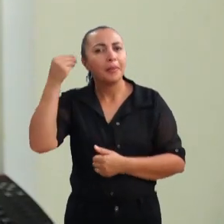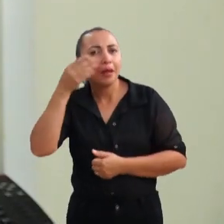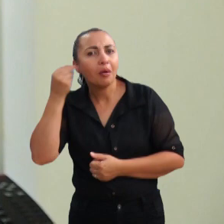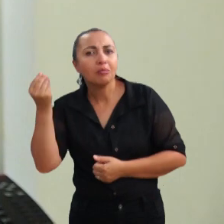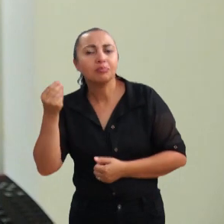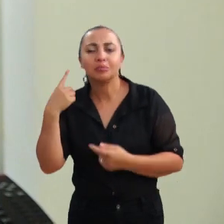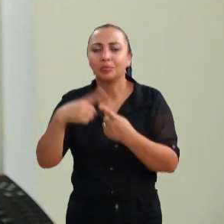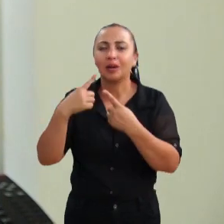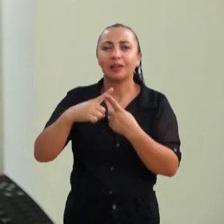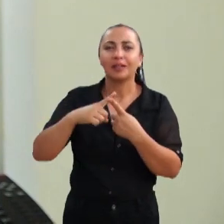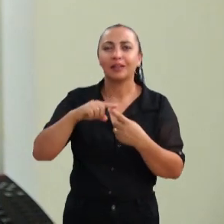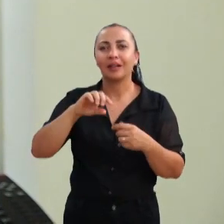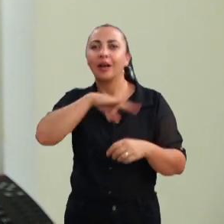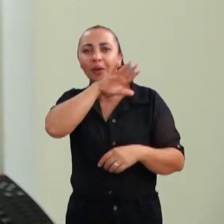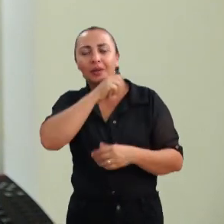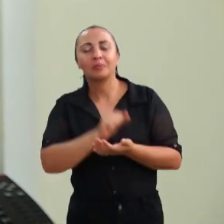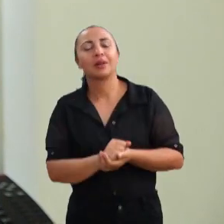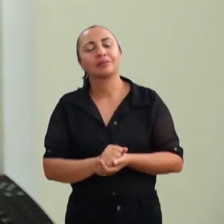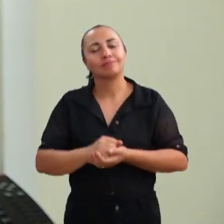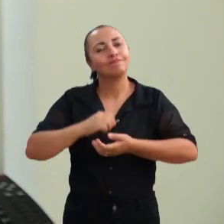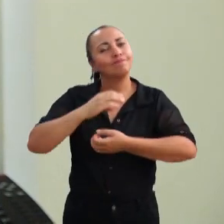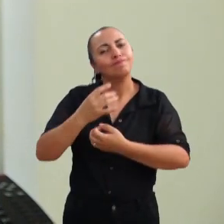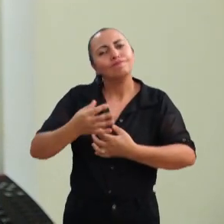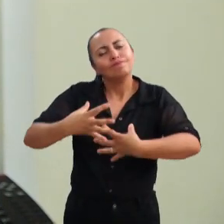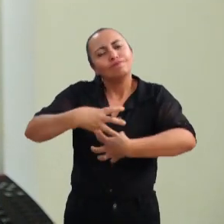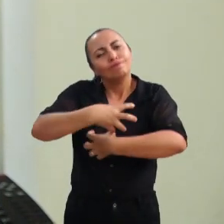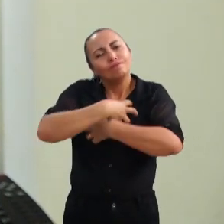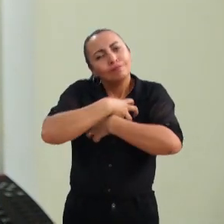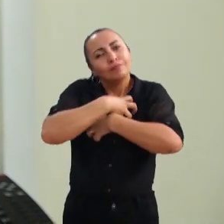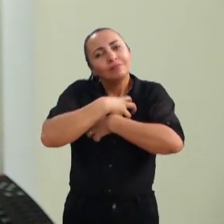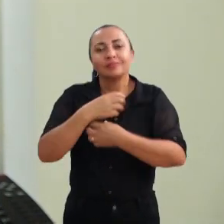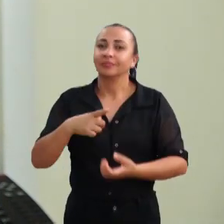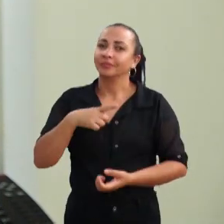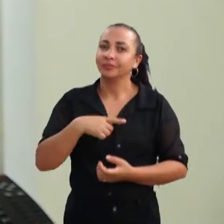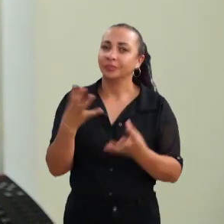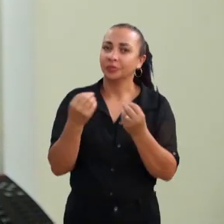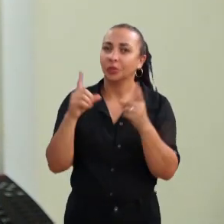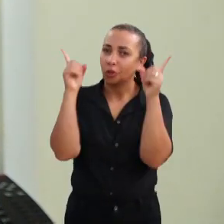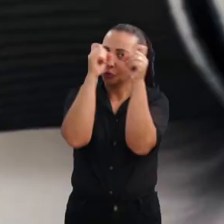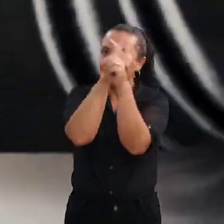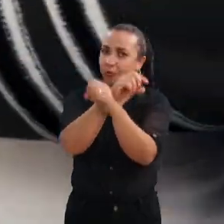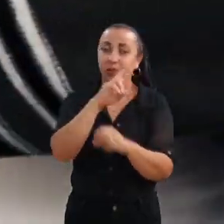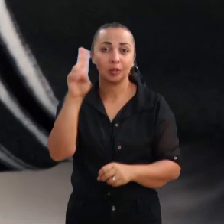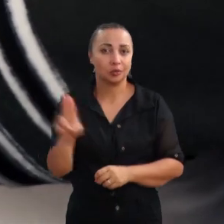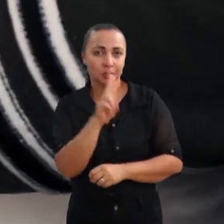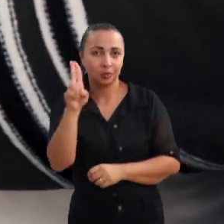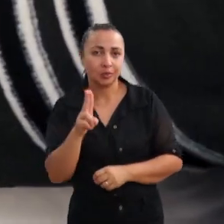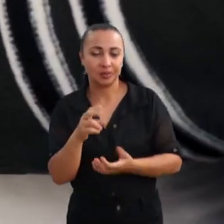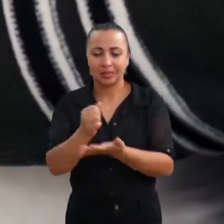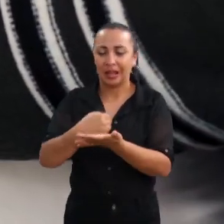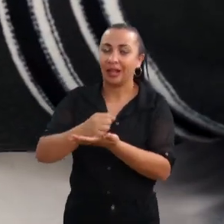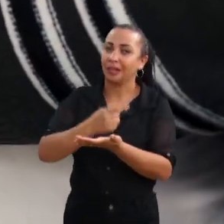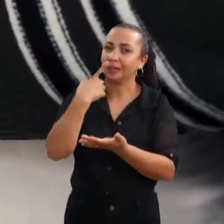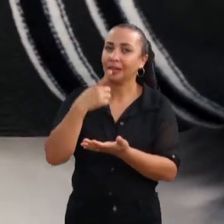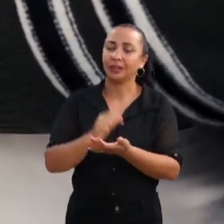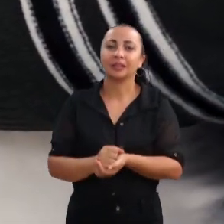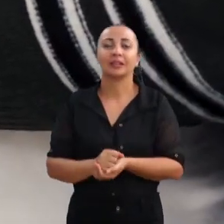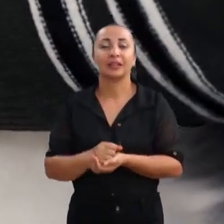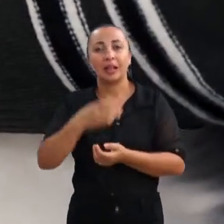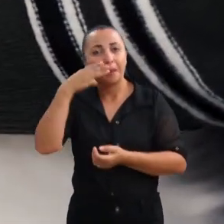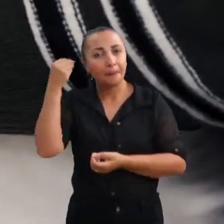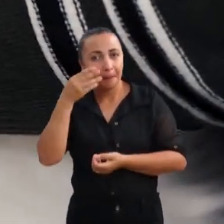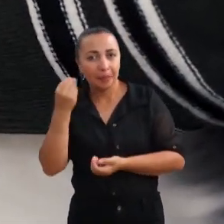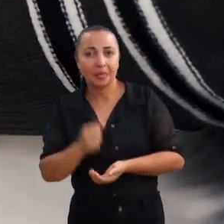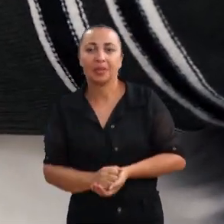os gatos, por ser uma espécie bastante sensível. Nós temos grandes dificuldades de utilização de drogas em